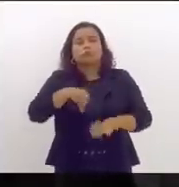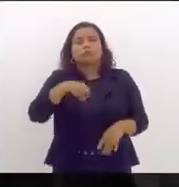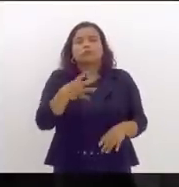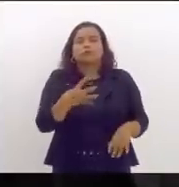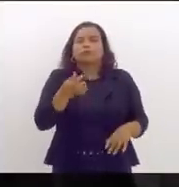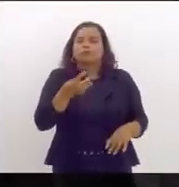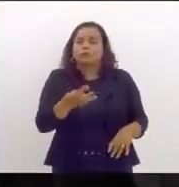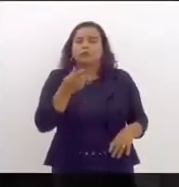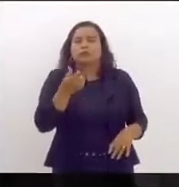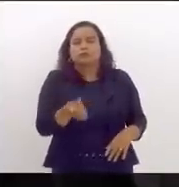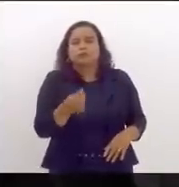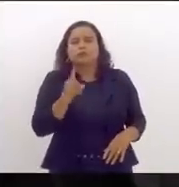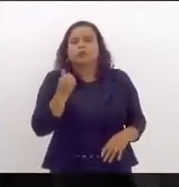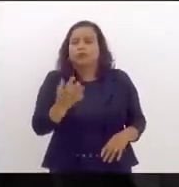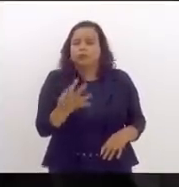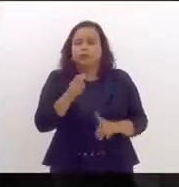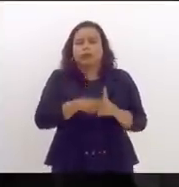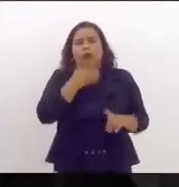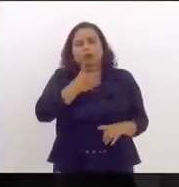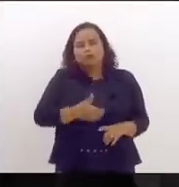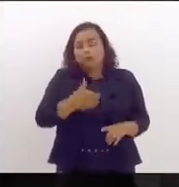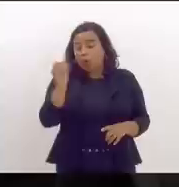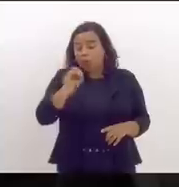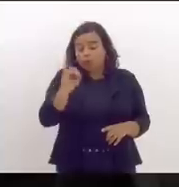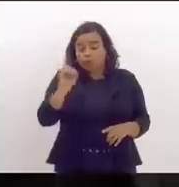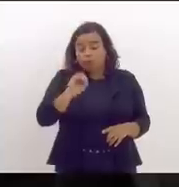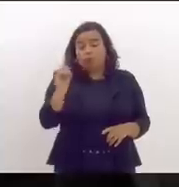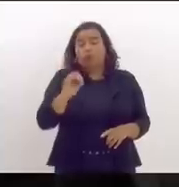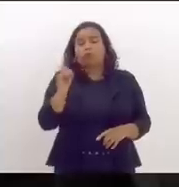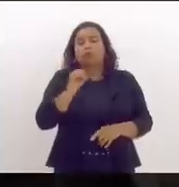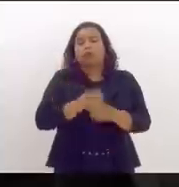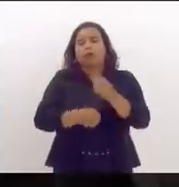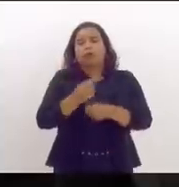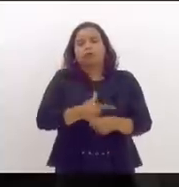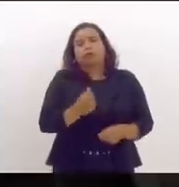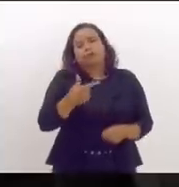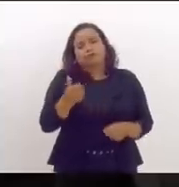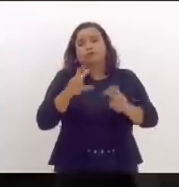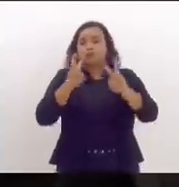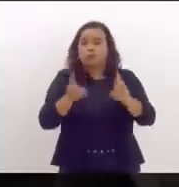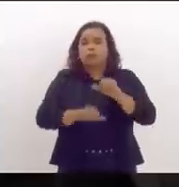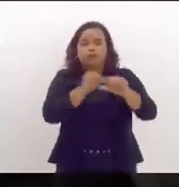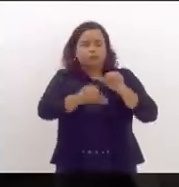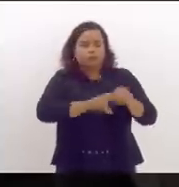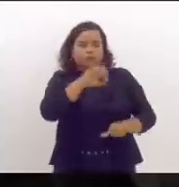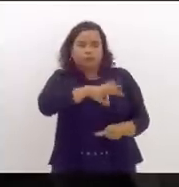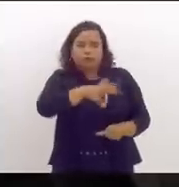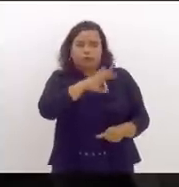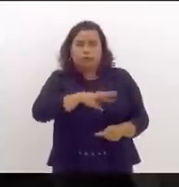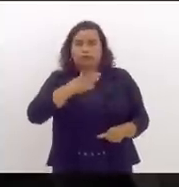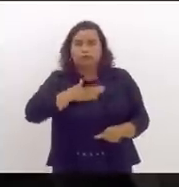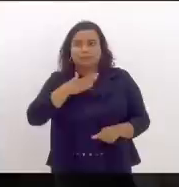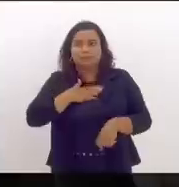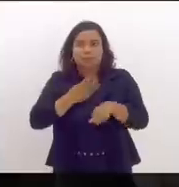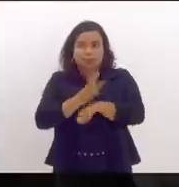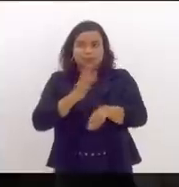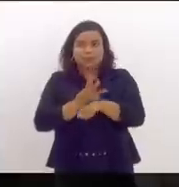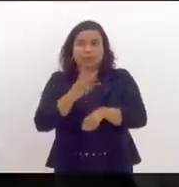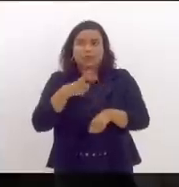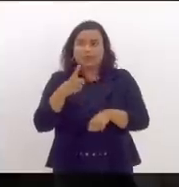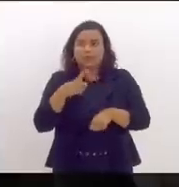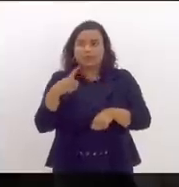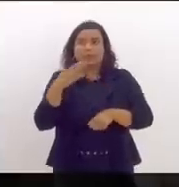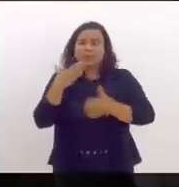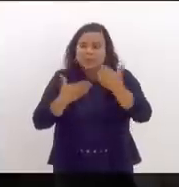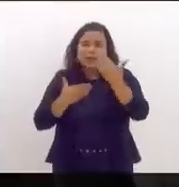de 14 de outubro de 2021 quantas reposições salariais e o meu Zap tá cheio